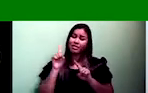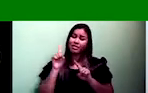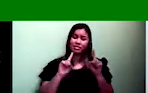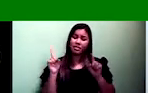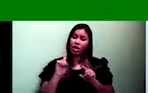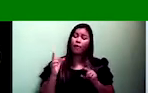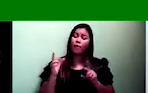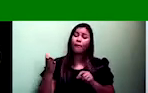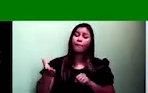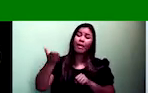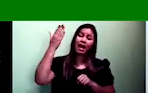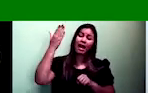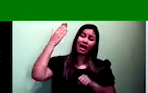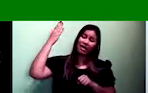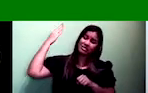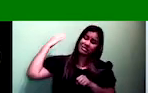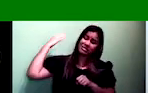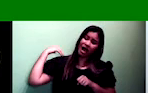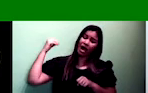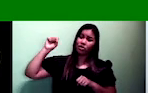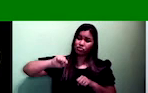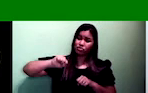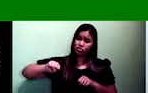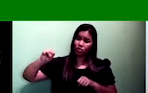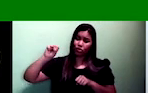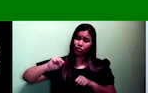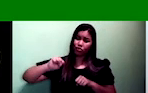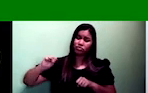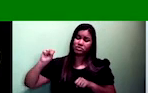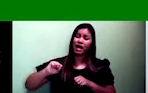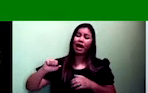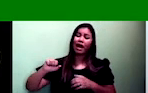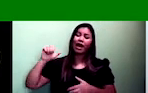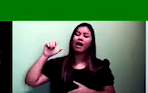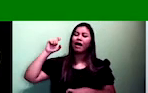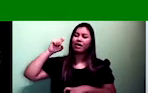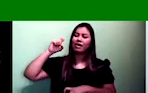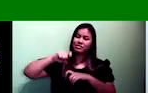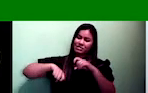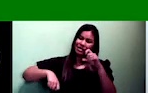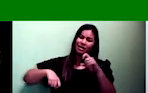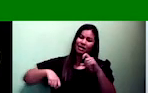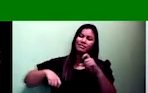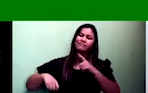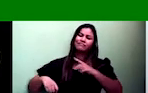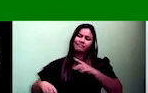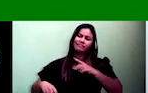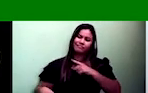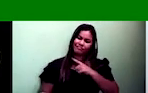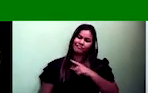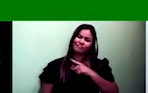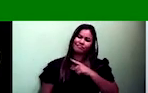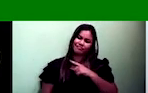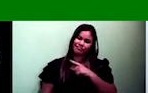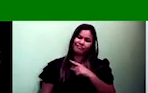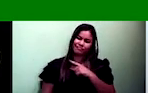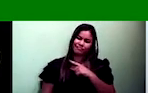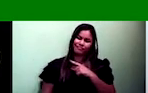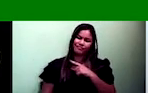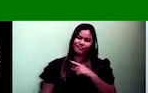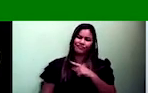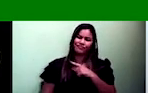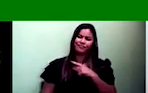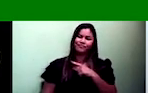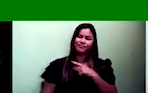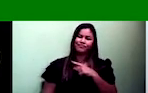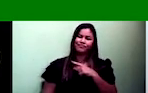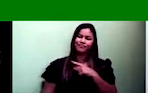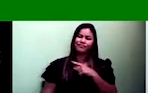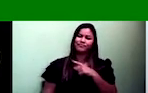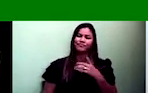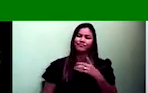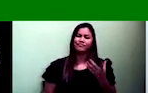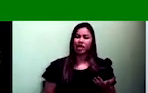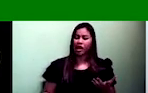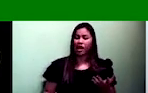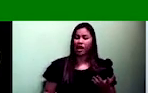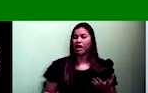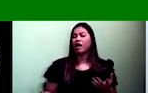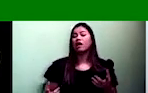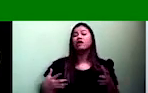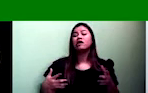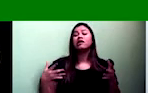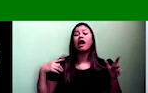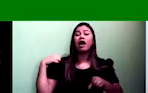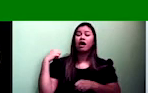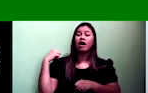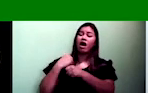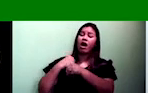de incubação desse vírus que durou 10 anos, de uma relação suspeita que ocorreu lá no passado e